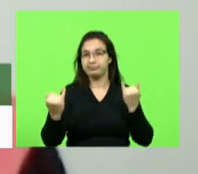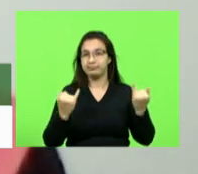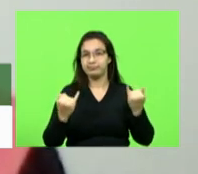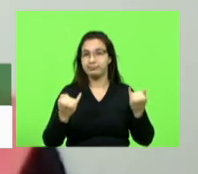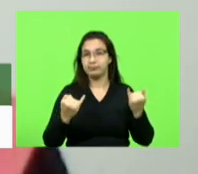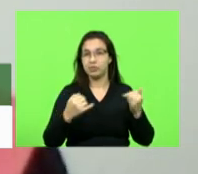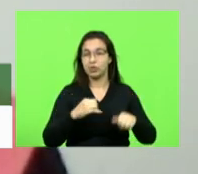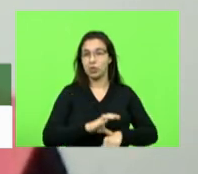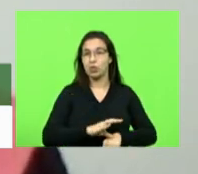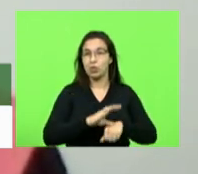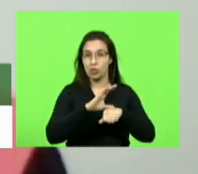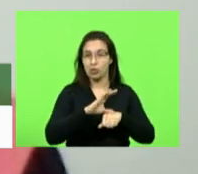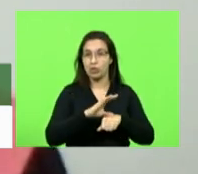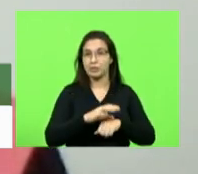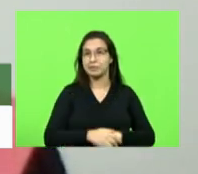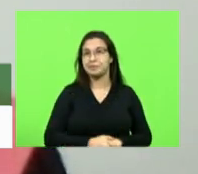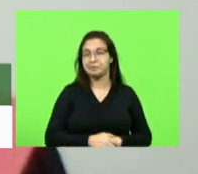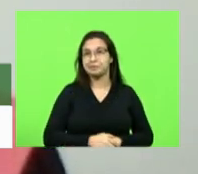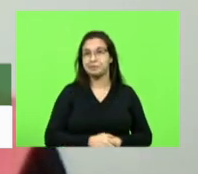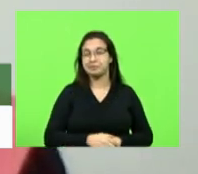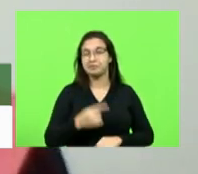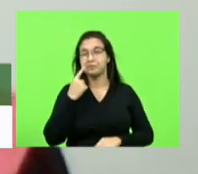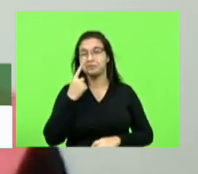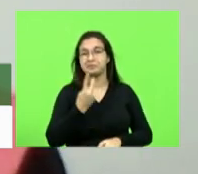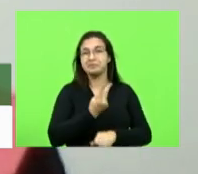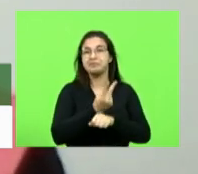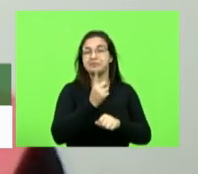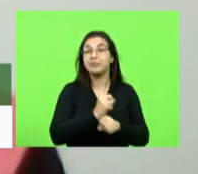Conselho, deixa eu só localizar aqui,